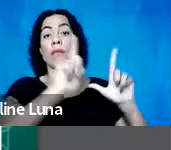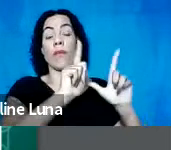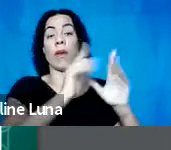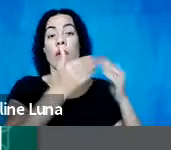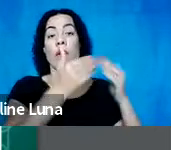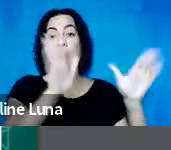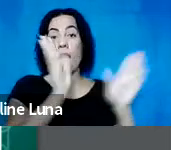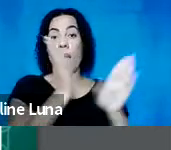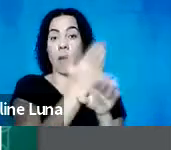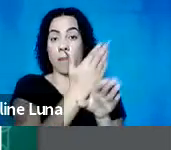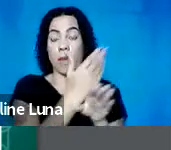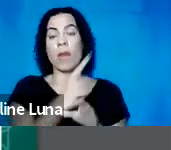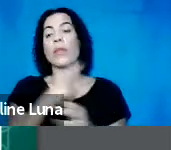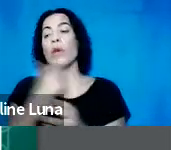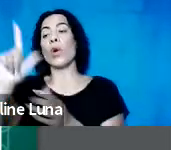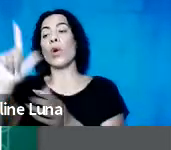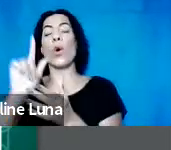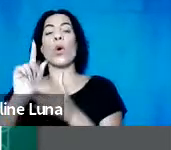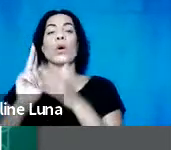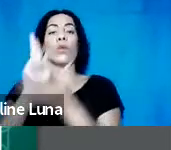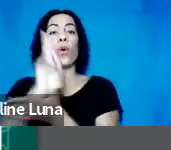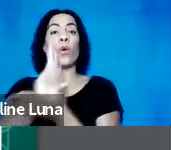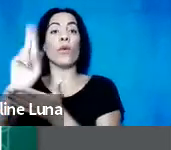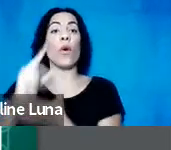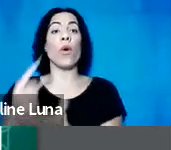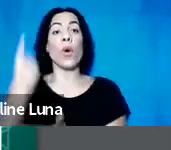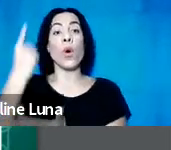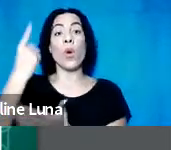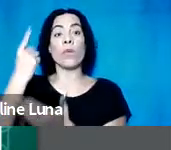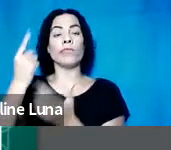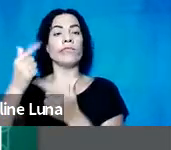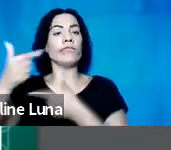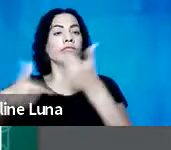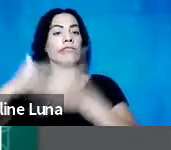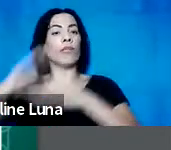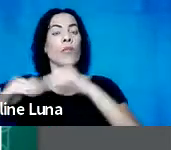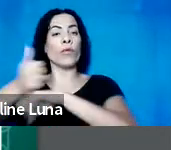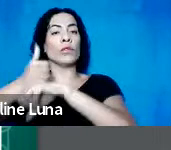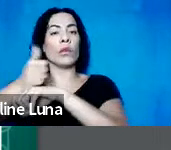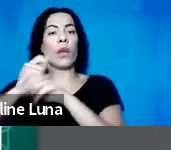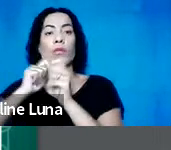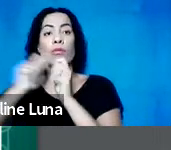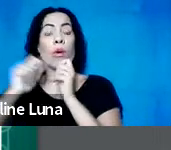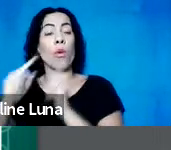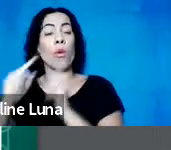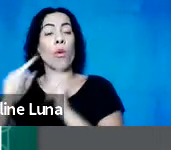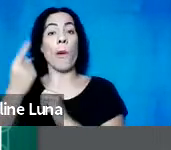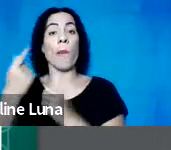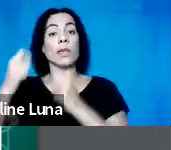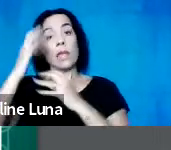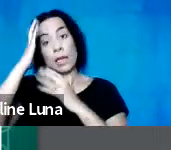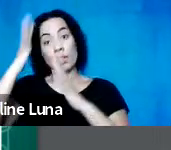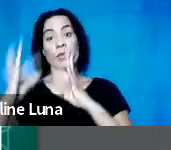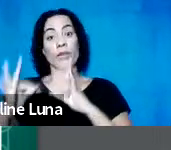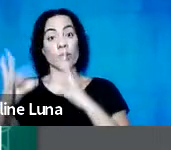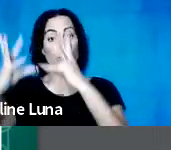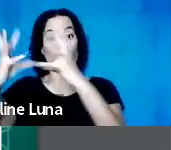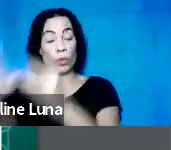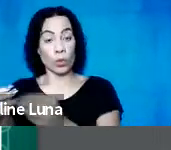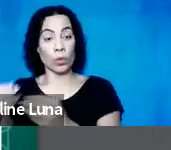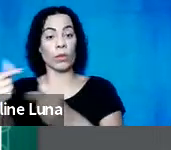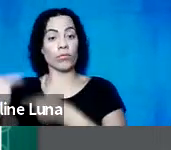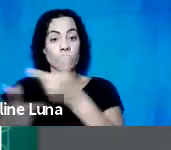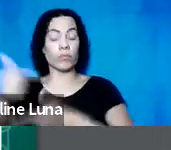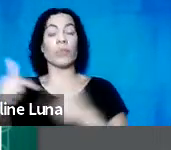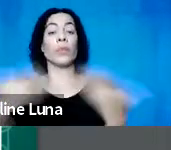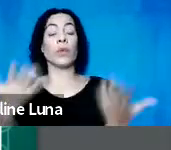universidade que às vezes tem uma pessoa, um jornalista para dar conta, né, universidades recentes, né, estão nesse rol de participantes. Então